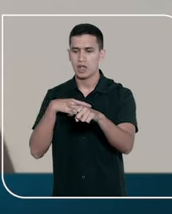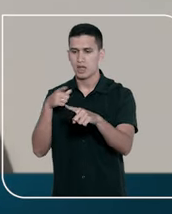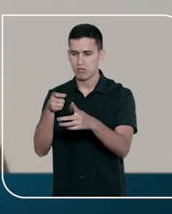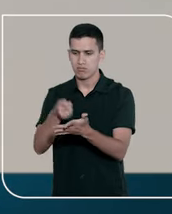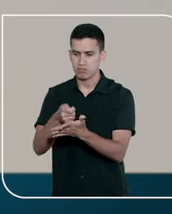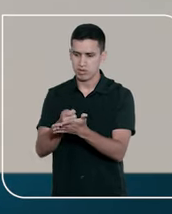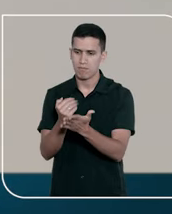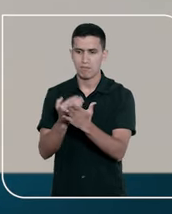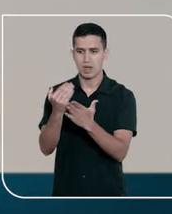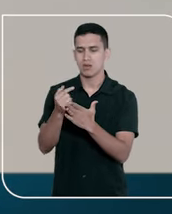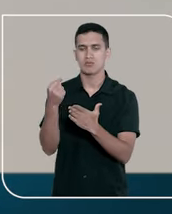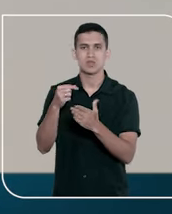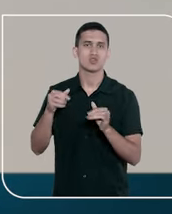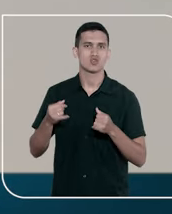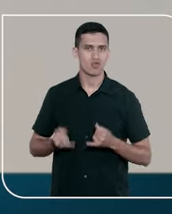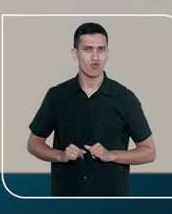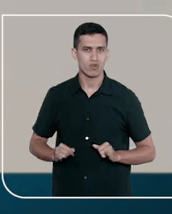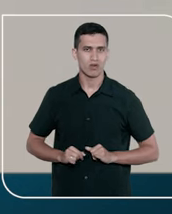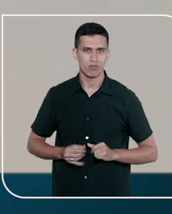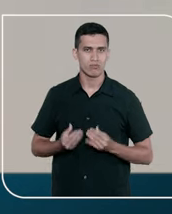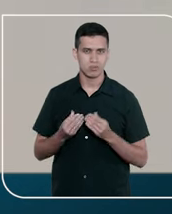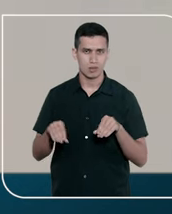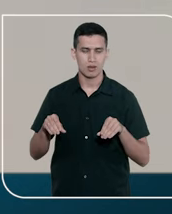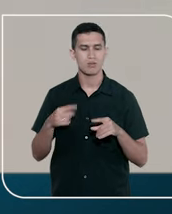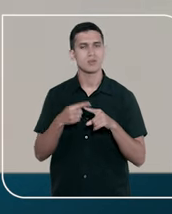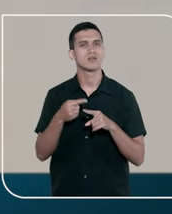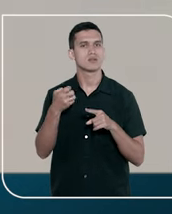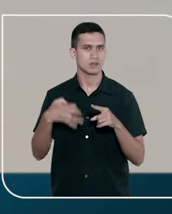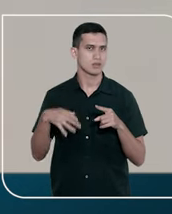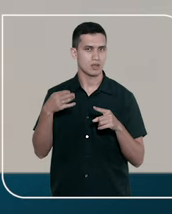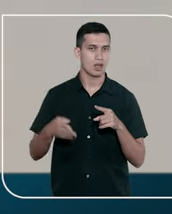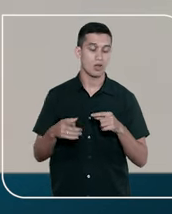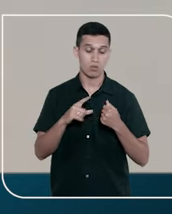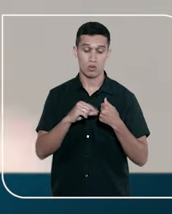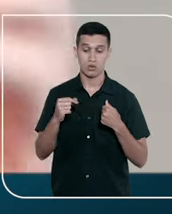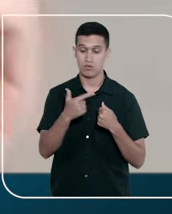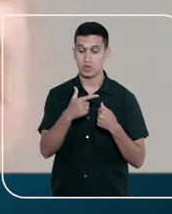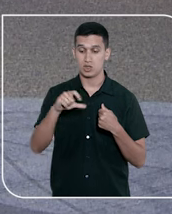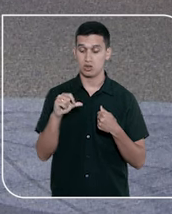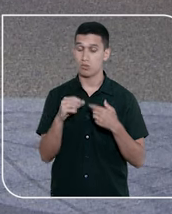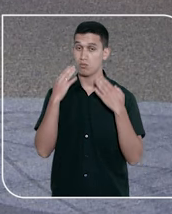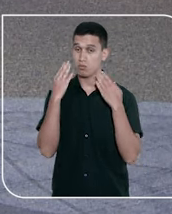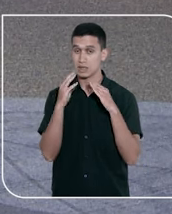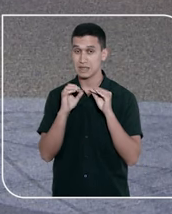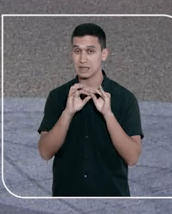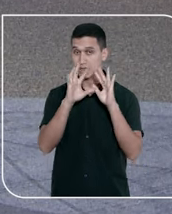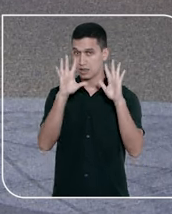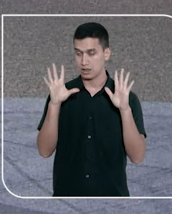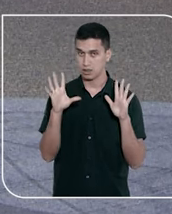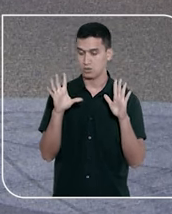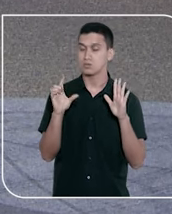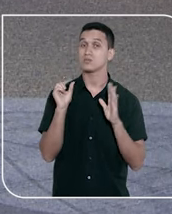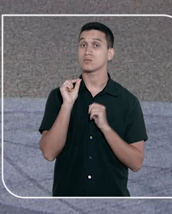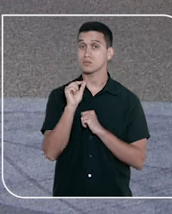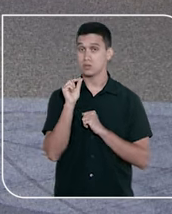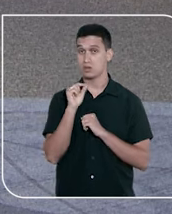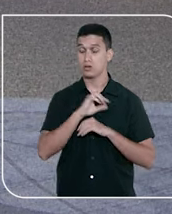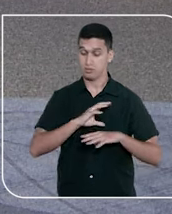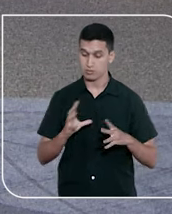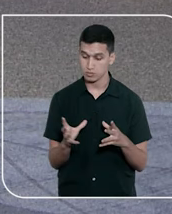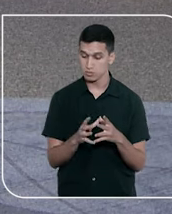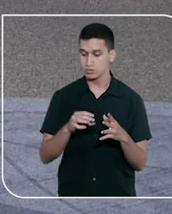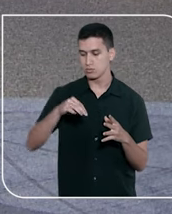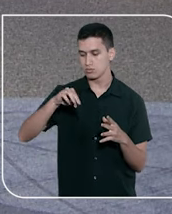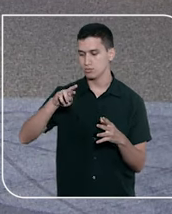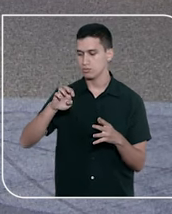sofrido. Então, eu estou dizendo isso porque, na medida que o artigo 29 dispõe expressamente que a Convenção de Montreal